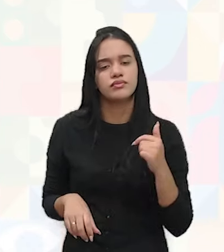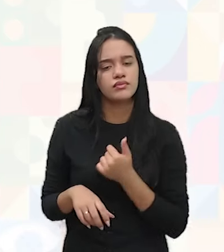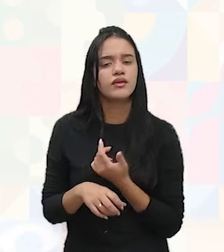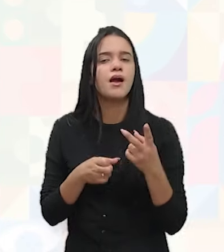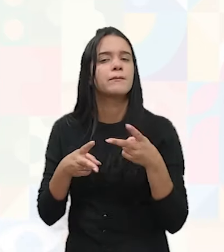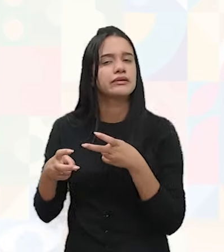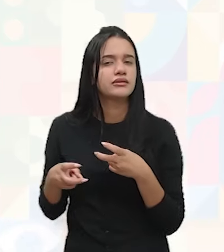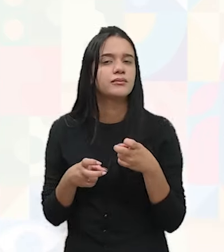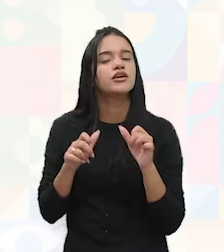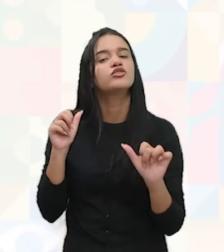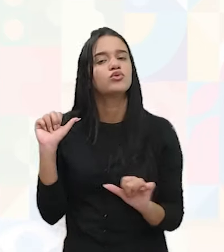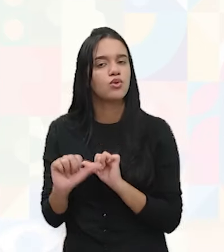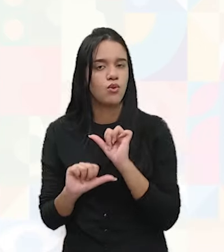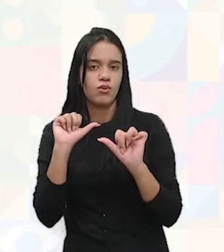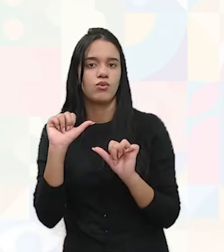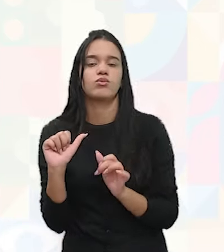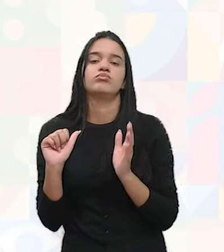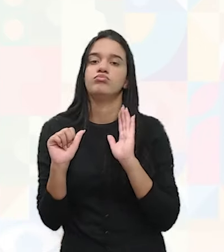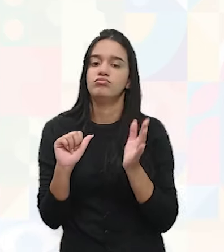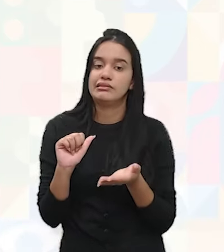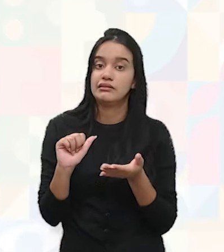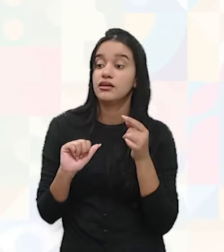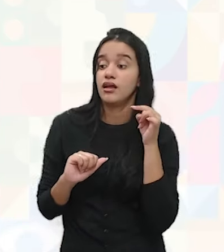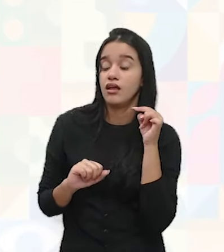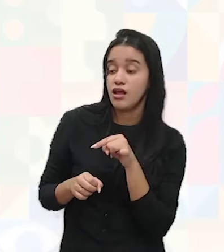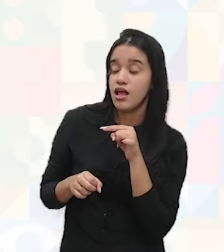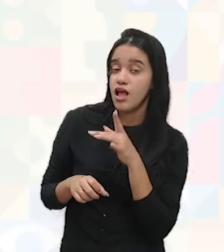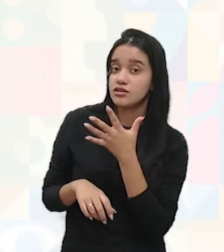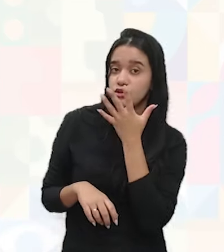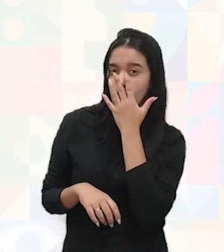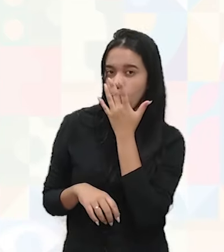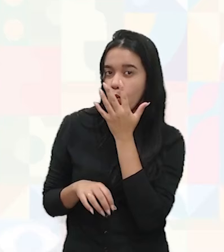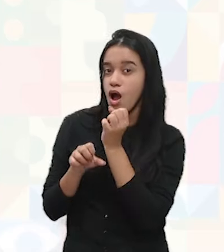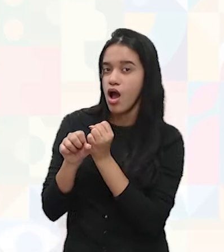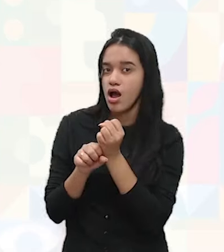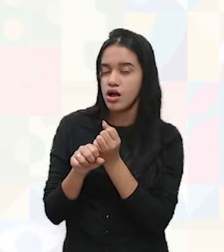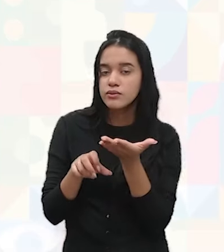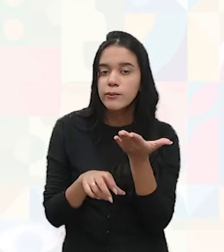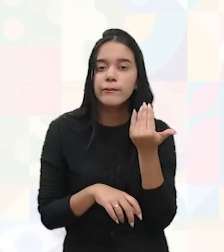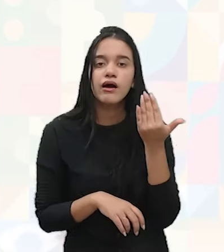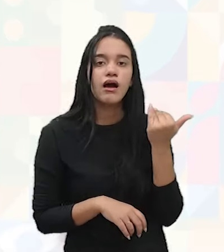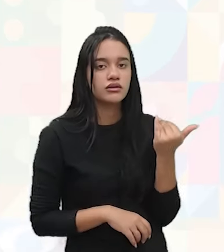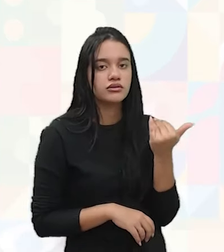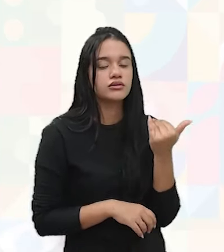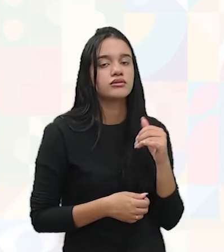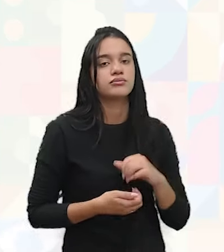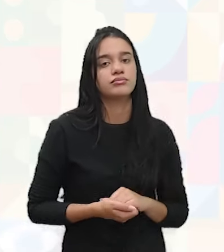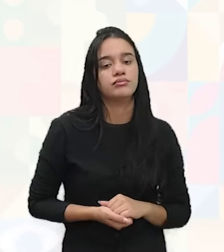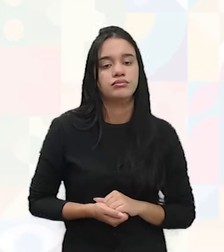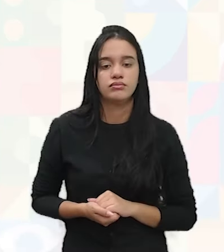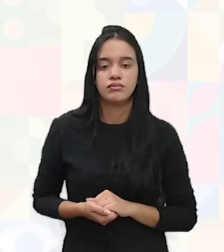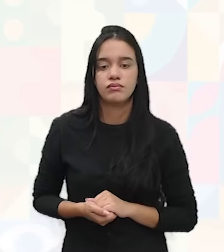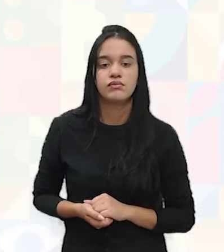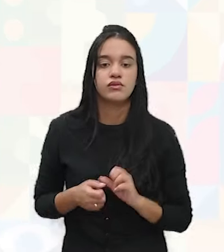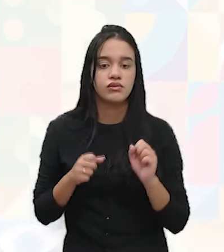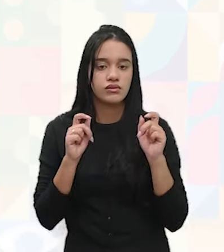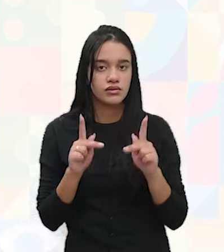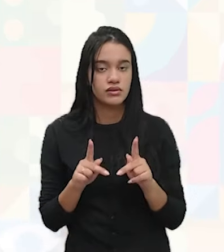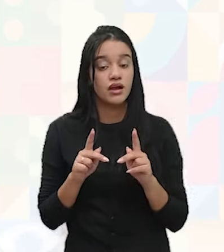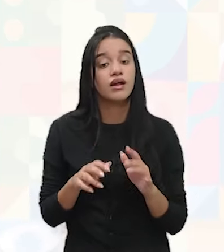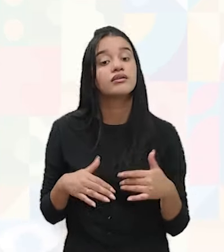eita já foi trocado esse ano esse estin Eita essa cor é do ano passado Então ainda não passou por manutenção Tá certo